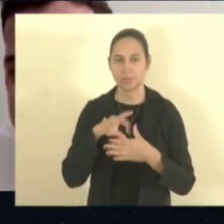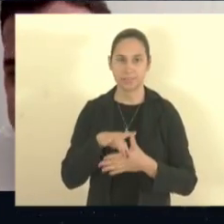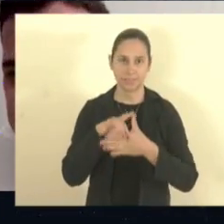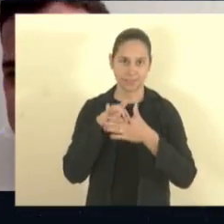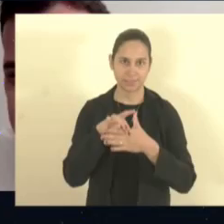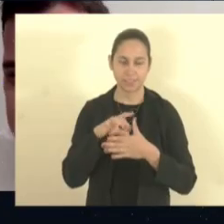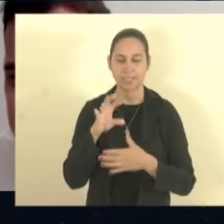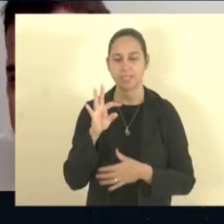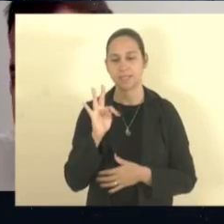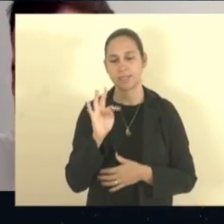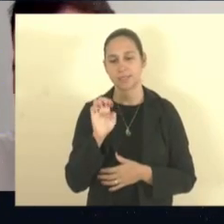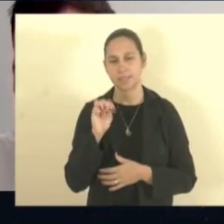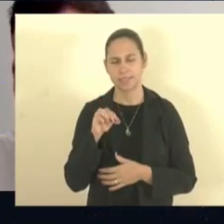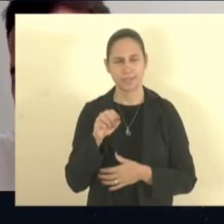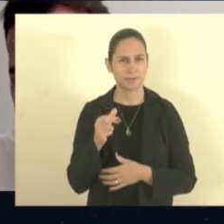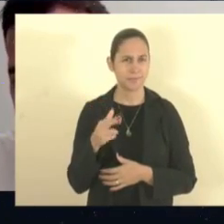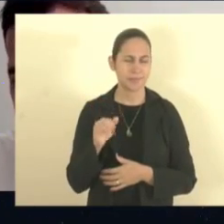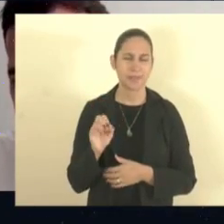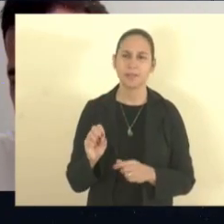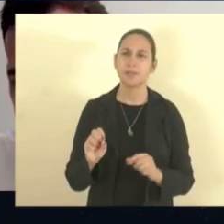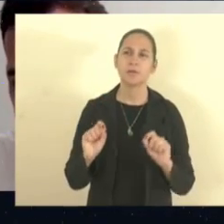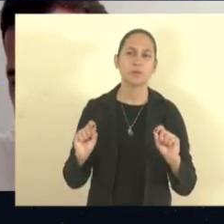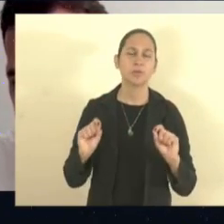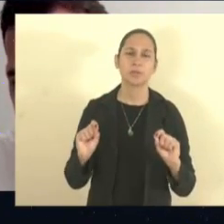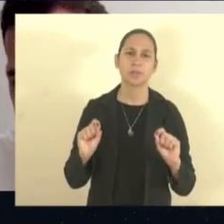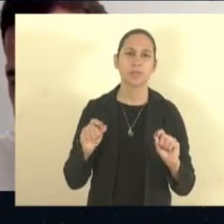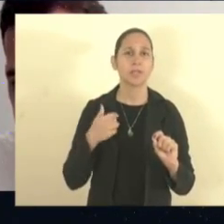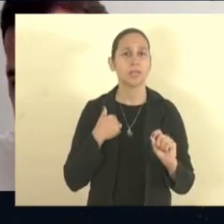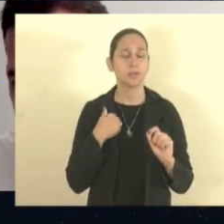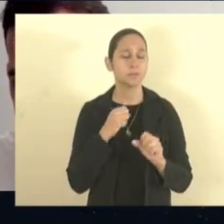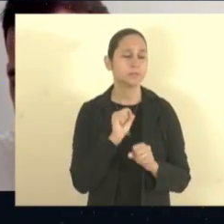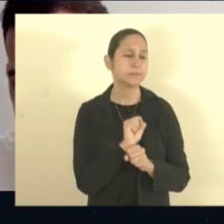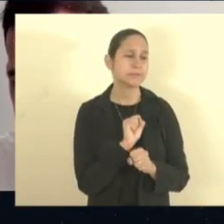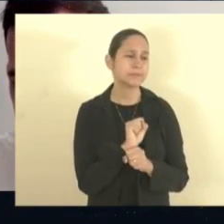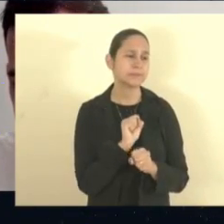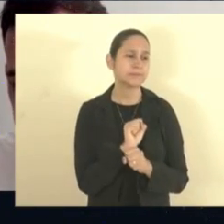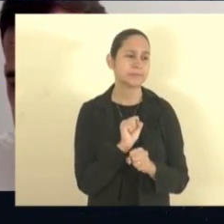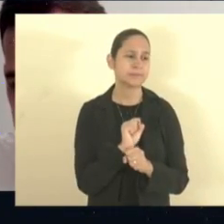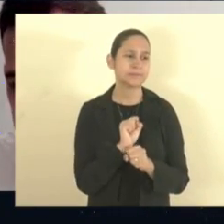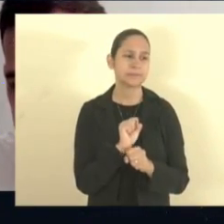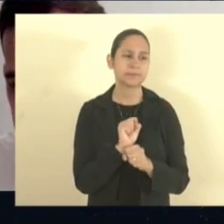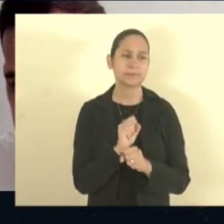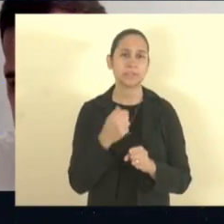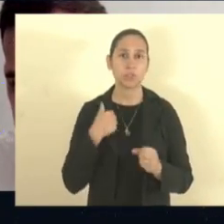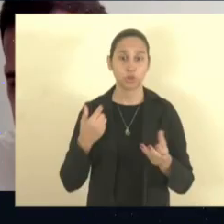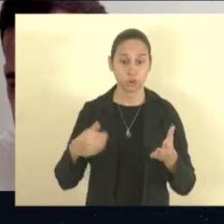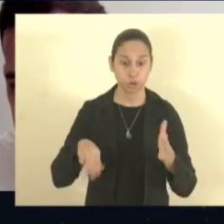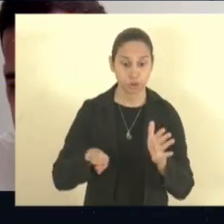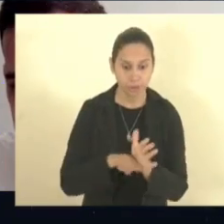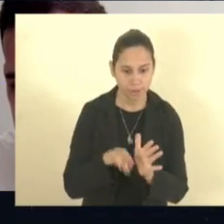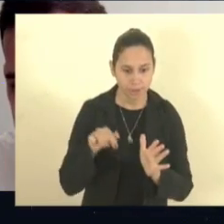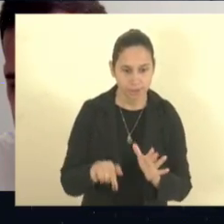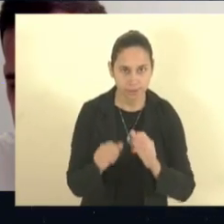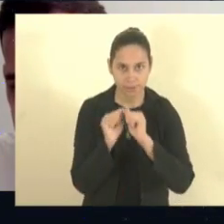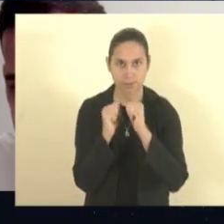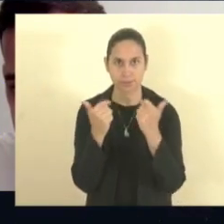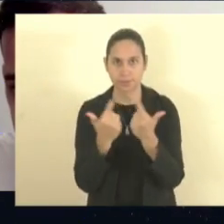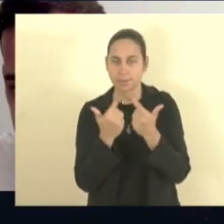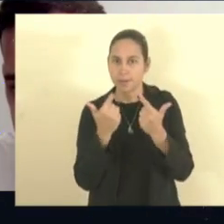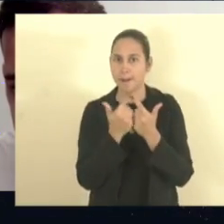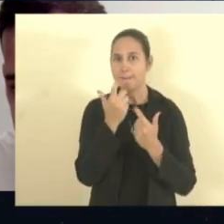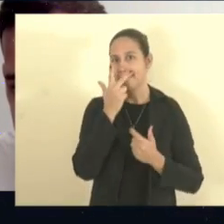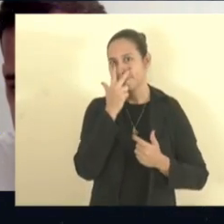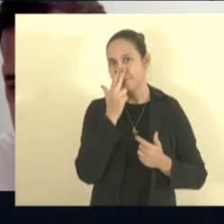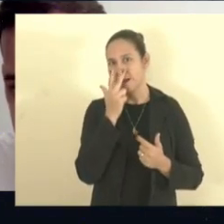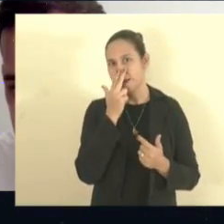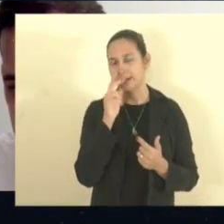quero dizer com isso? Há muito tempo que eu estou guardando isso aqui, pelo amor de Deus, desde que eu cheguei nessa Assembleia, nós parecemos que somos